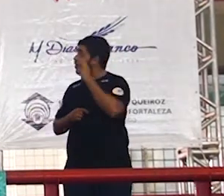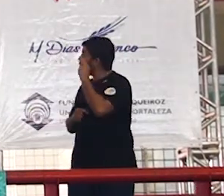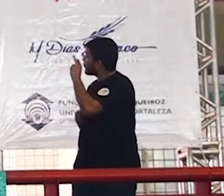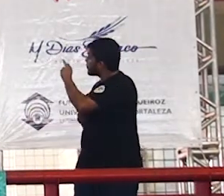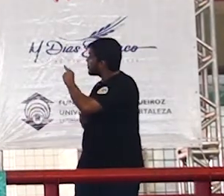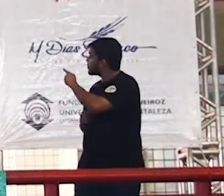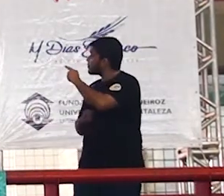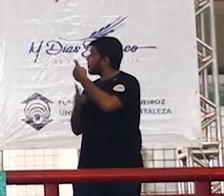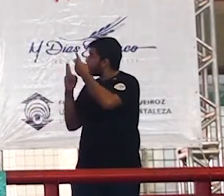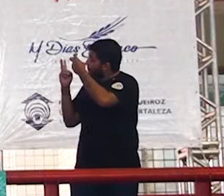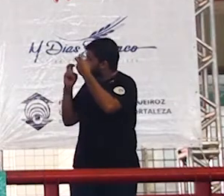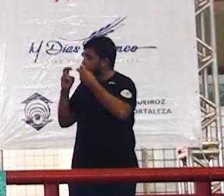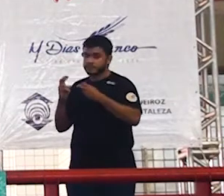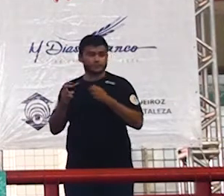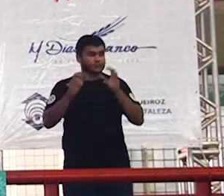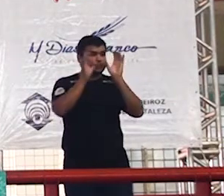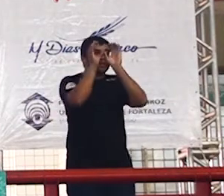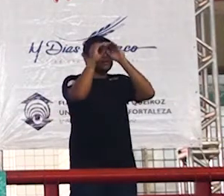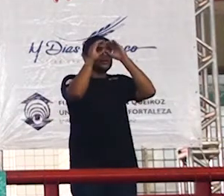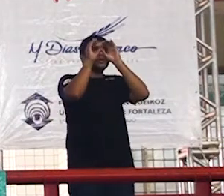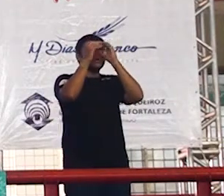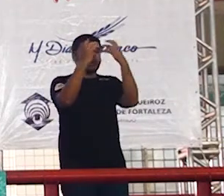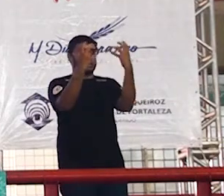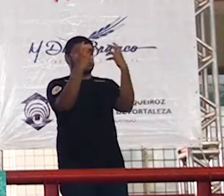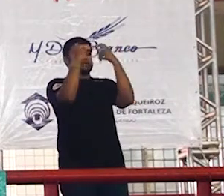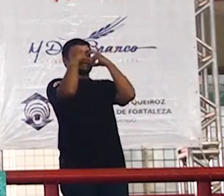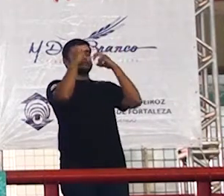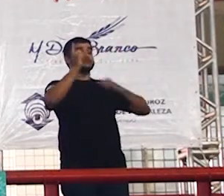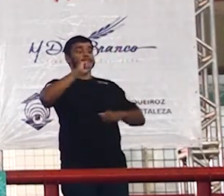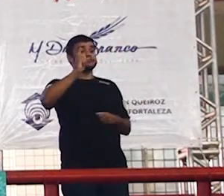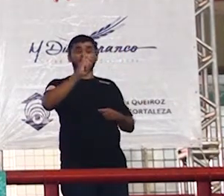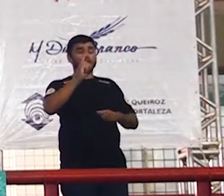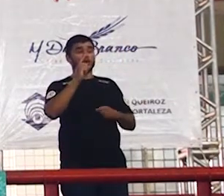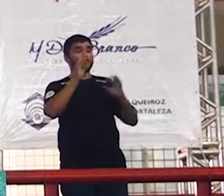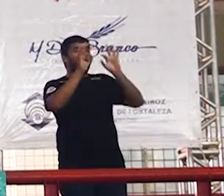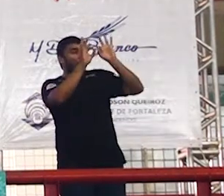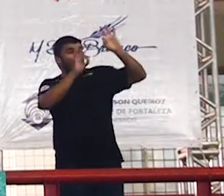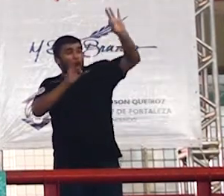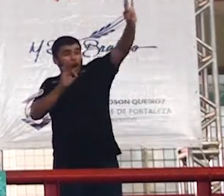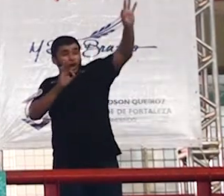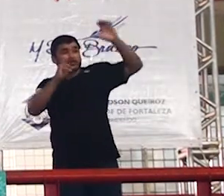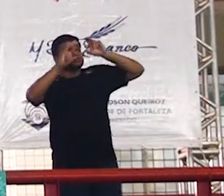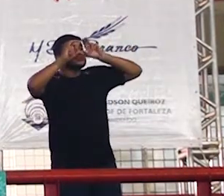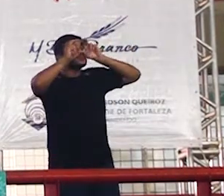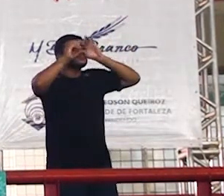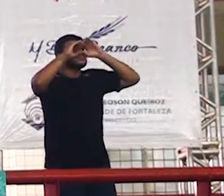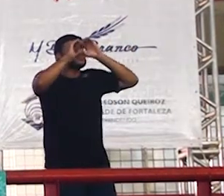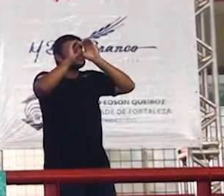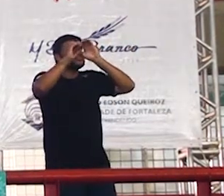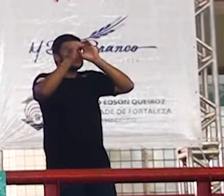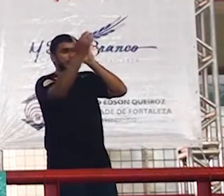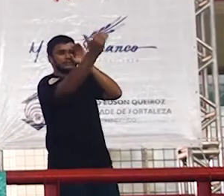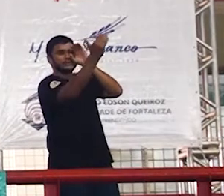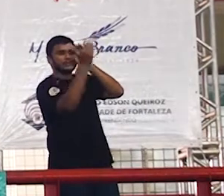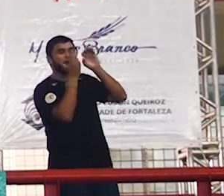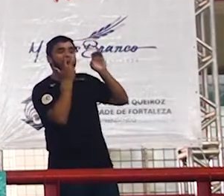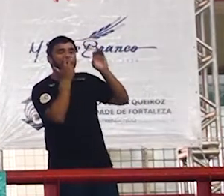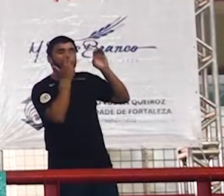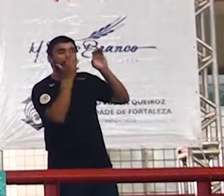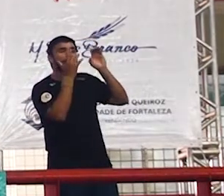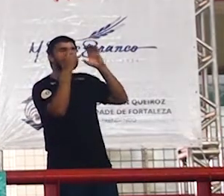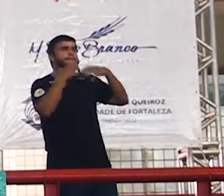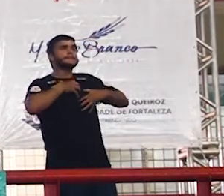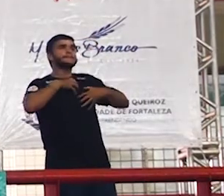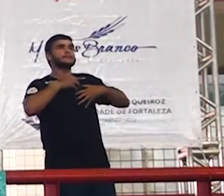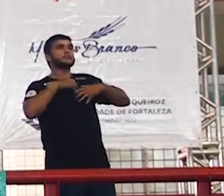ave. Ela está usando o binóculo. E o poder de aproximação do binóculo é tão grande que é como se a ave estivesse sobre